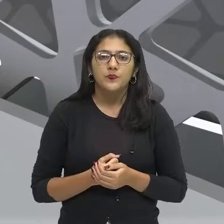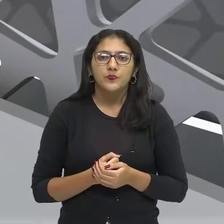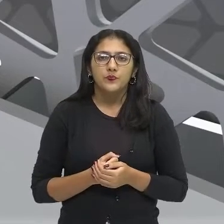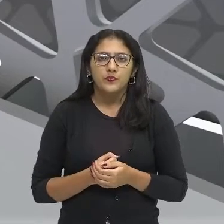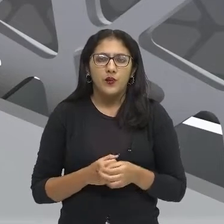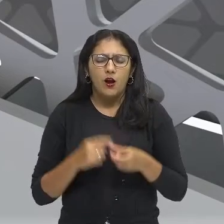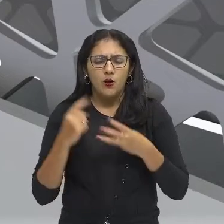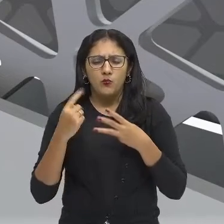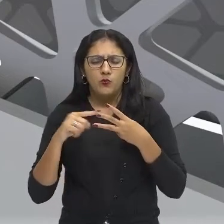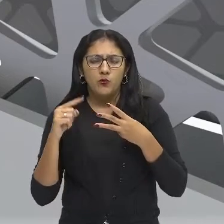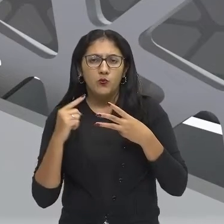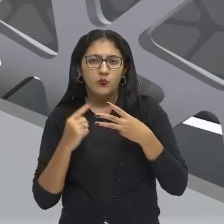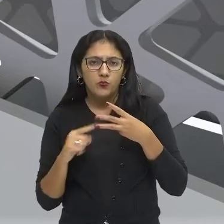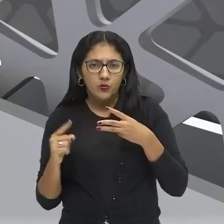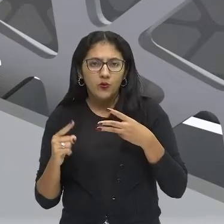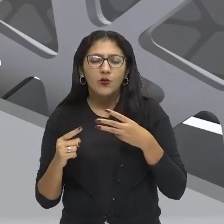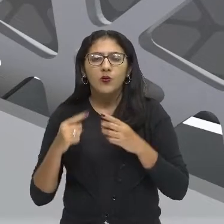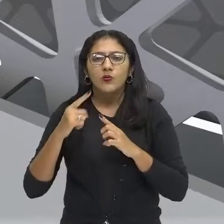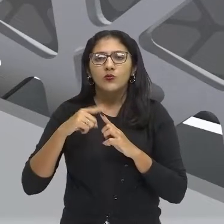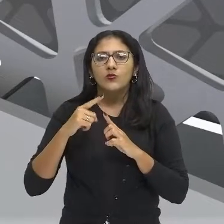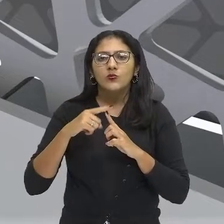outras